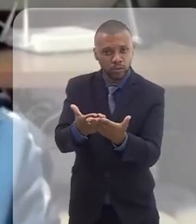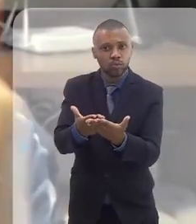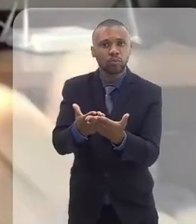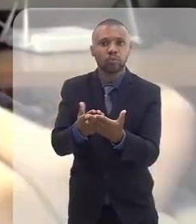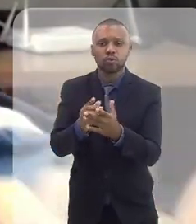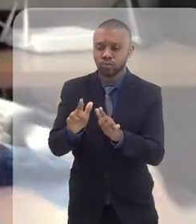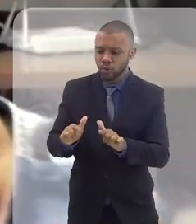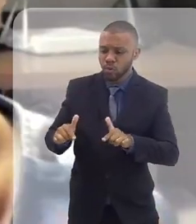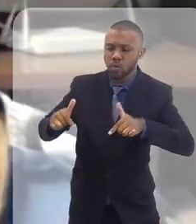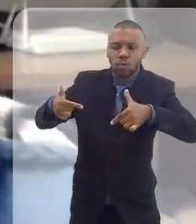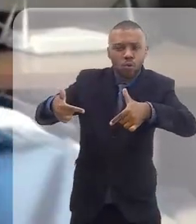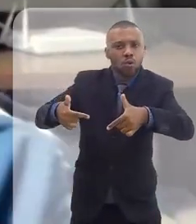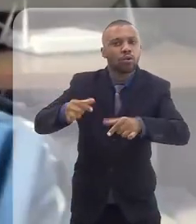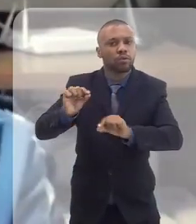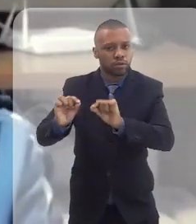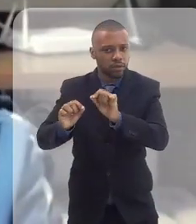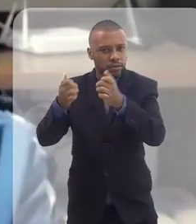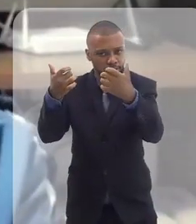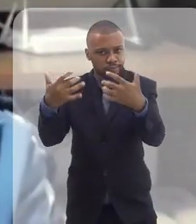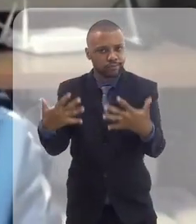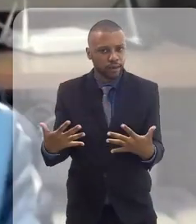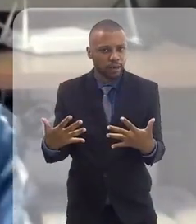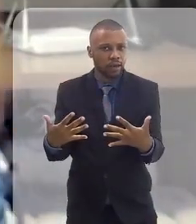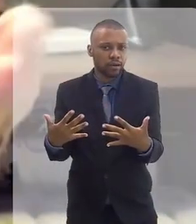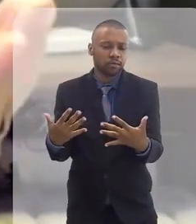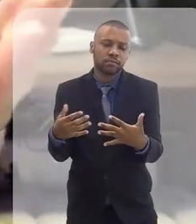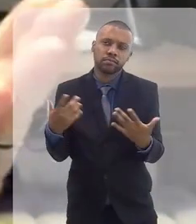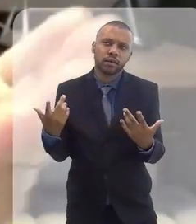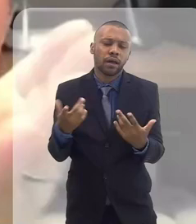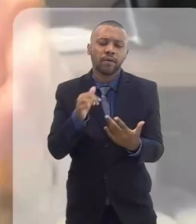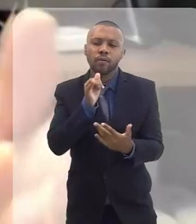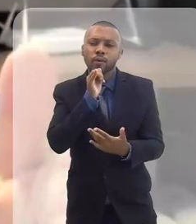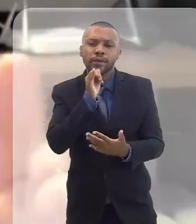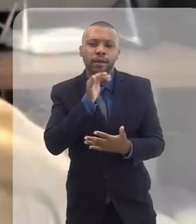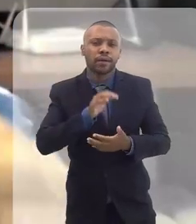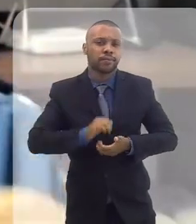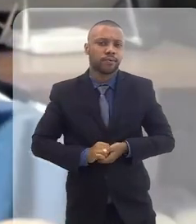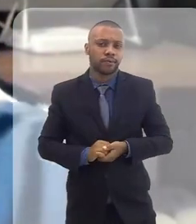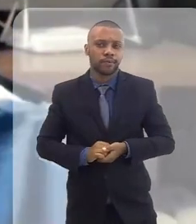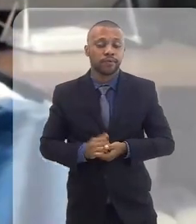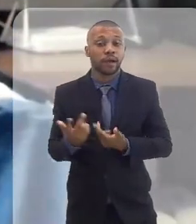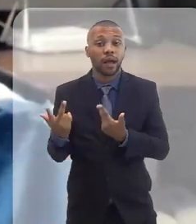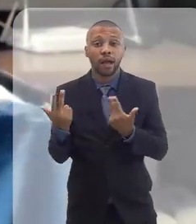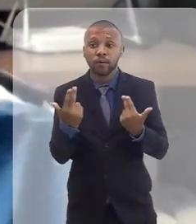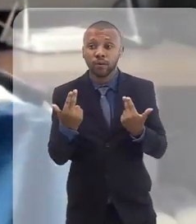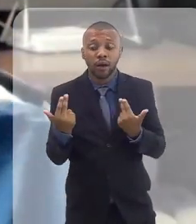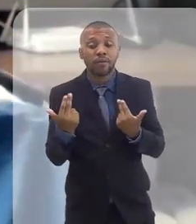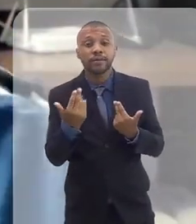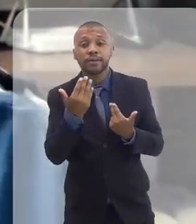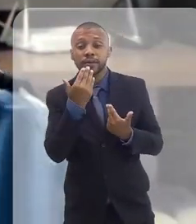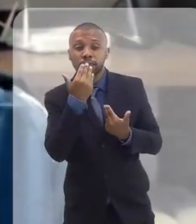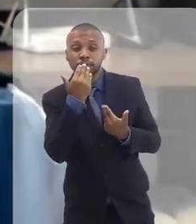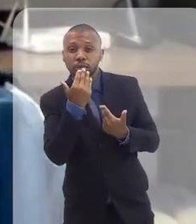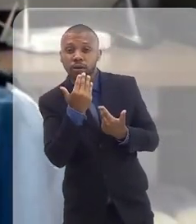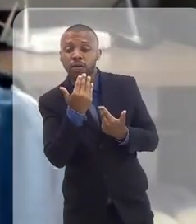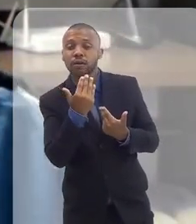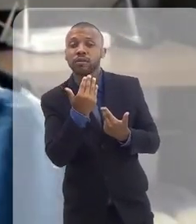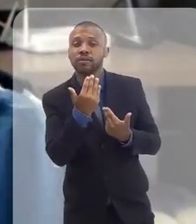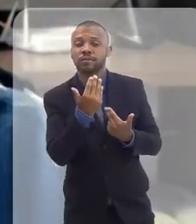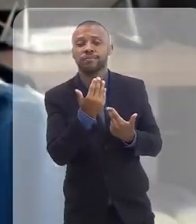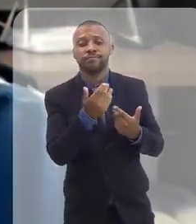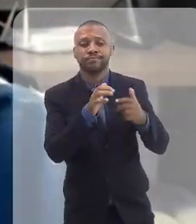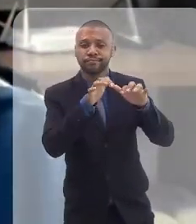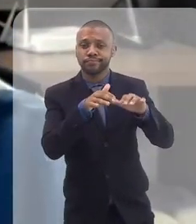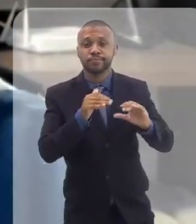Eu acredito naquilo que eu faço. Então, é que nem quando você manda um